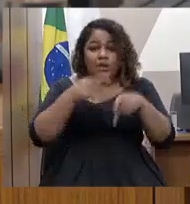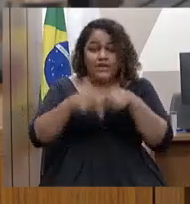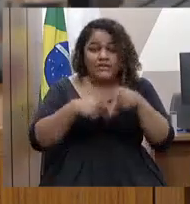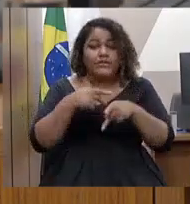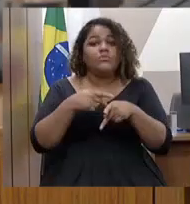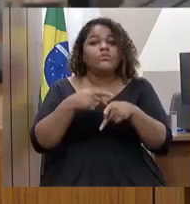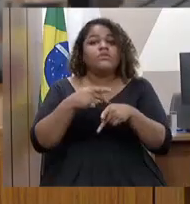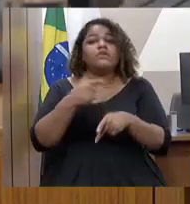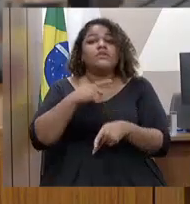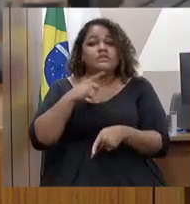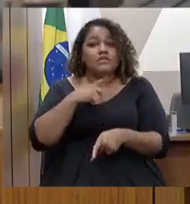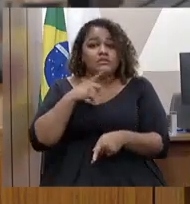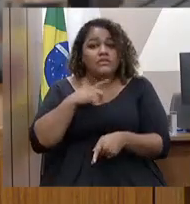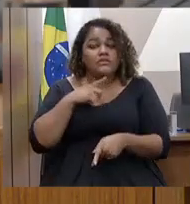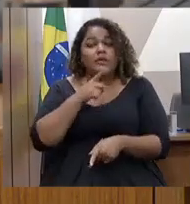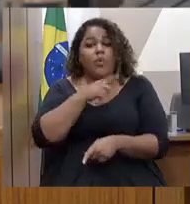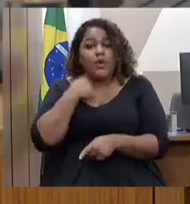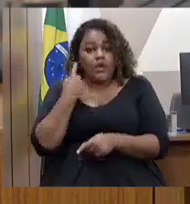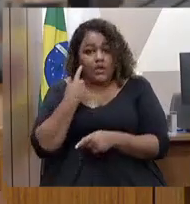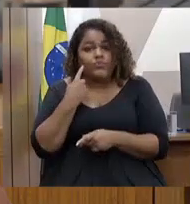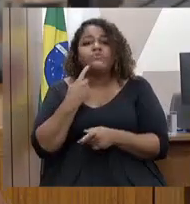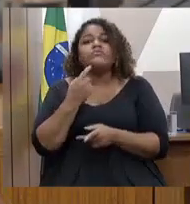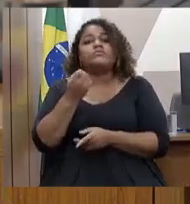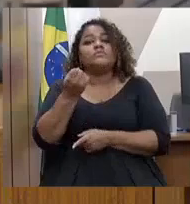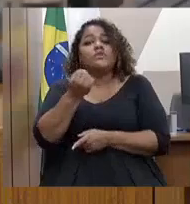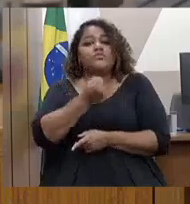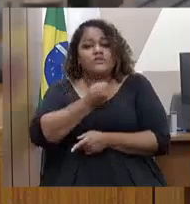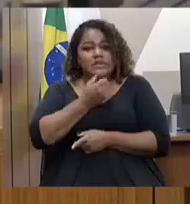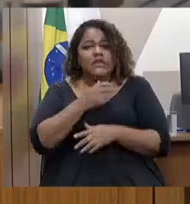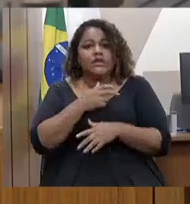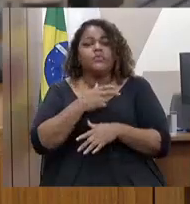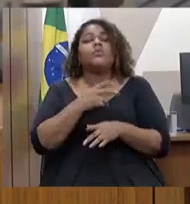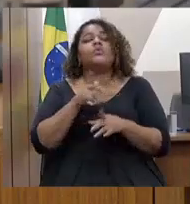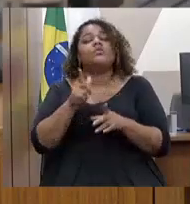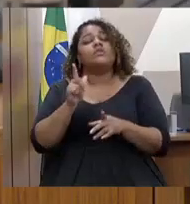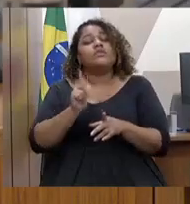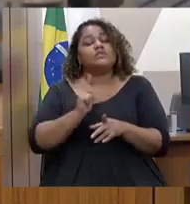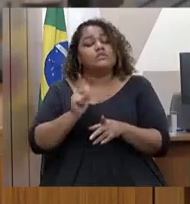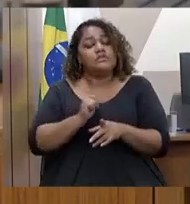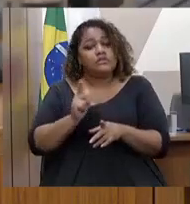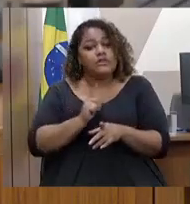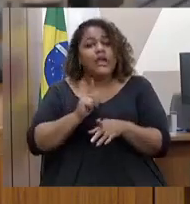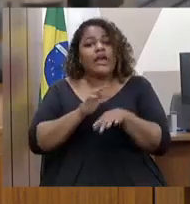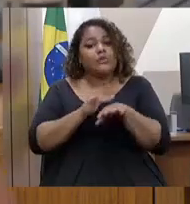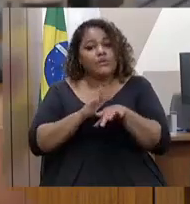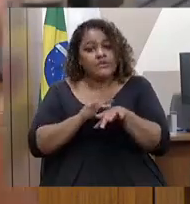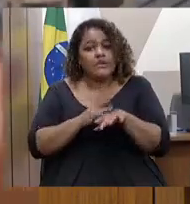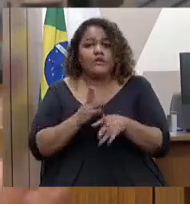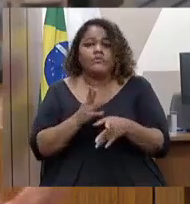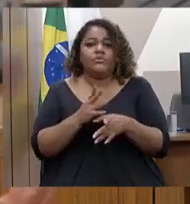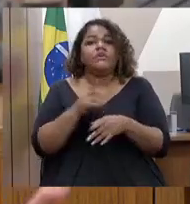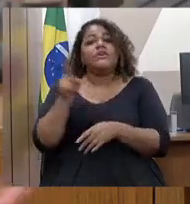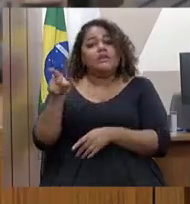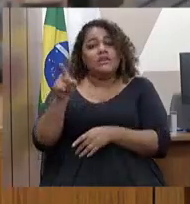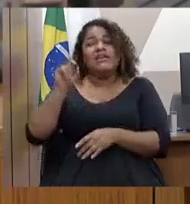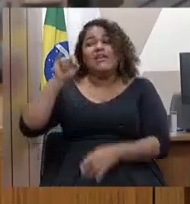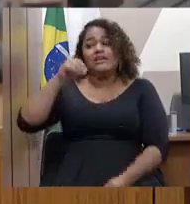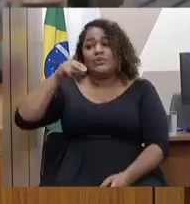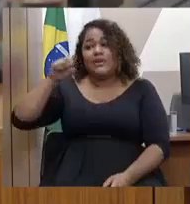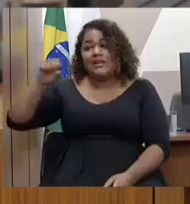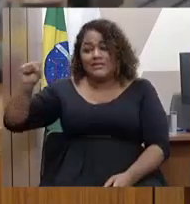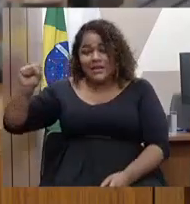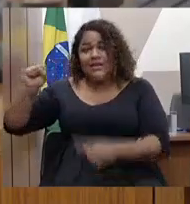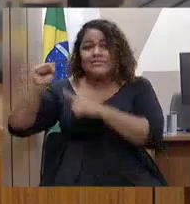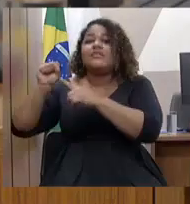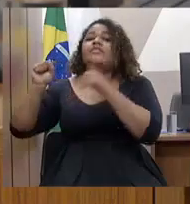isso sobrecarrega o SUS e sobrecarrega afastamento e outras questões do INSS quando o trabalhador Essa